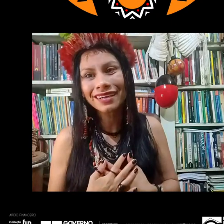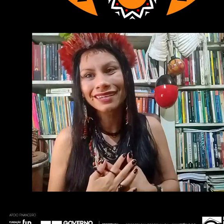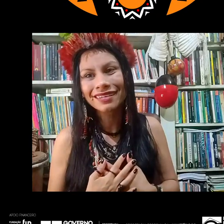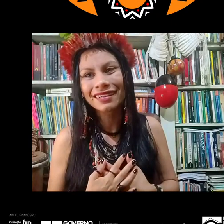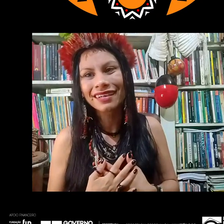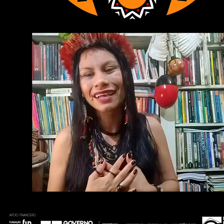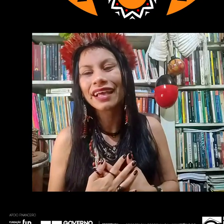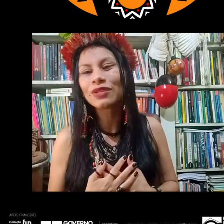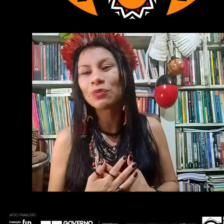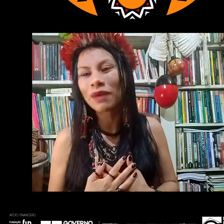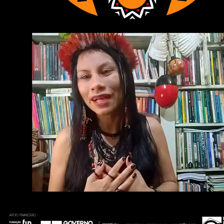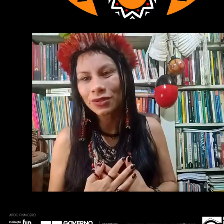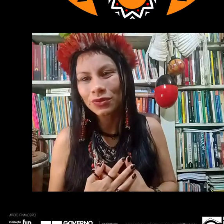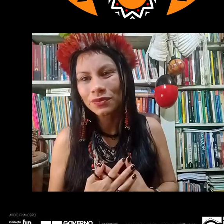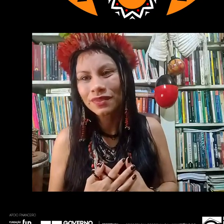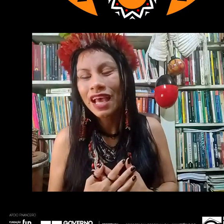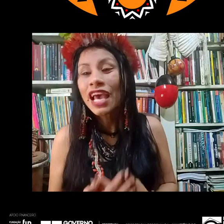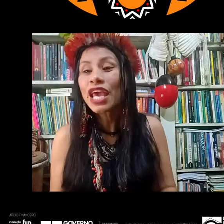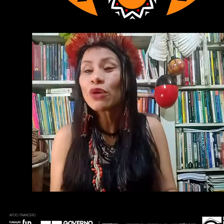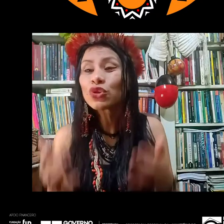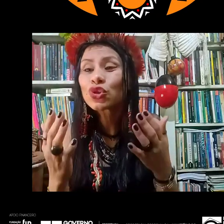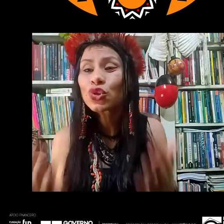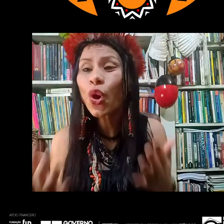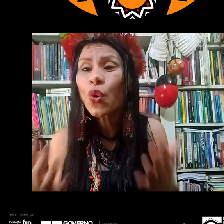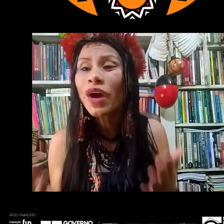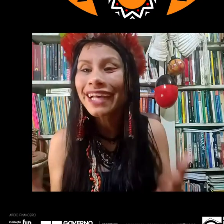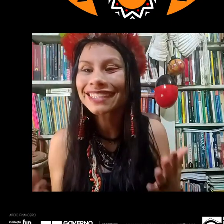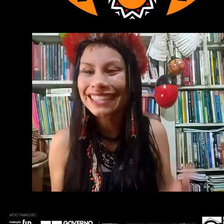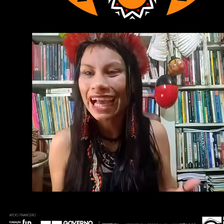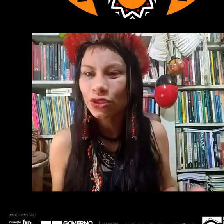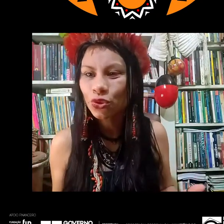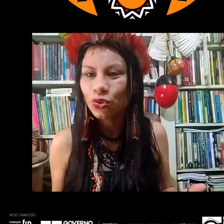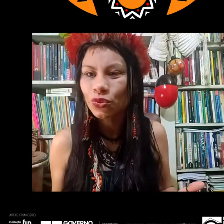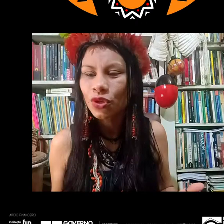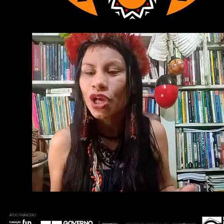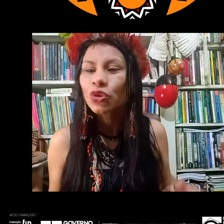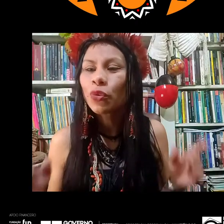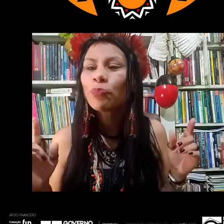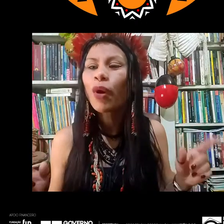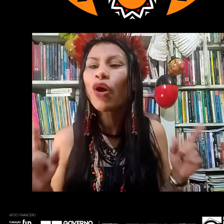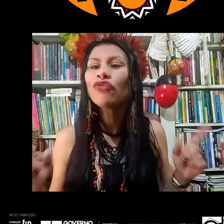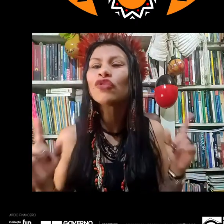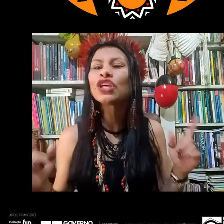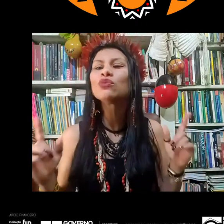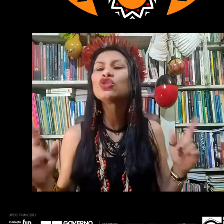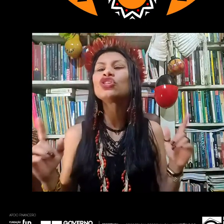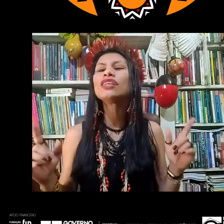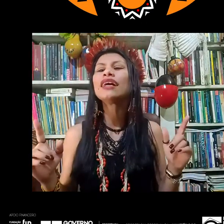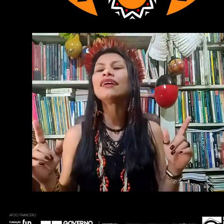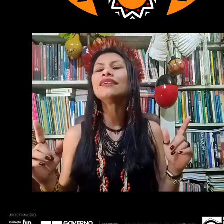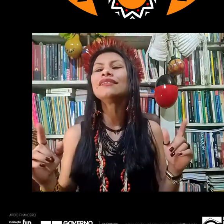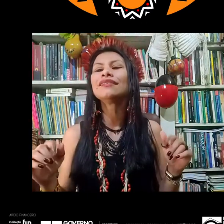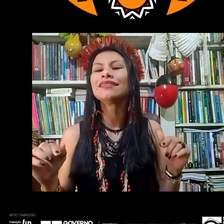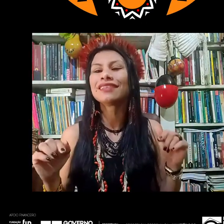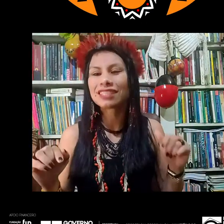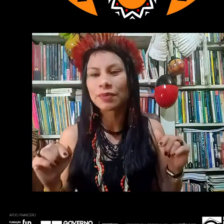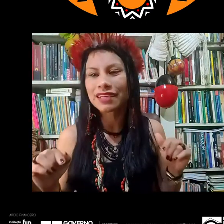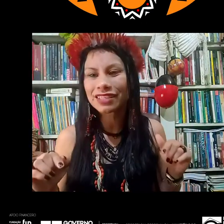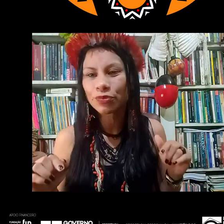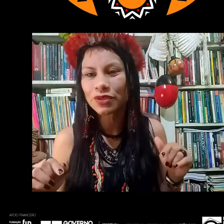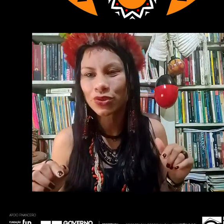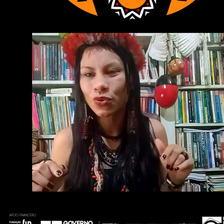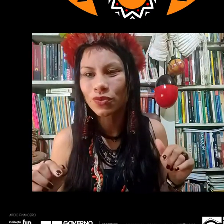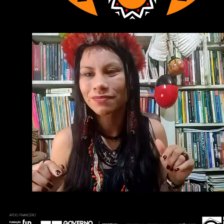Meu ser é do mato. Eu sou o retrato do povo que um dia